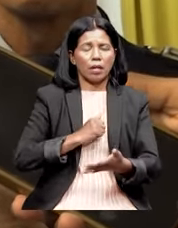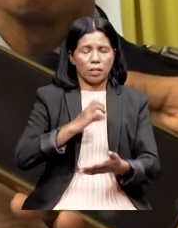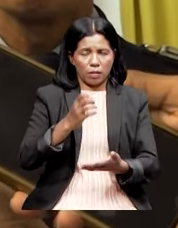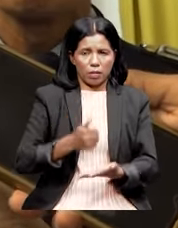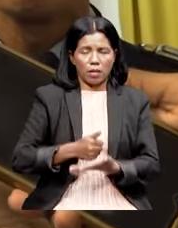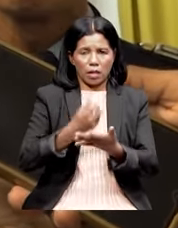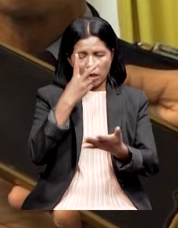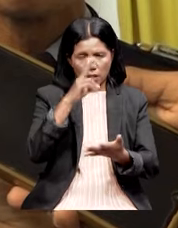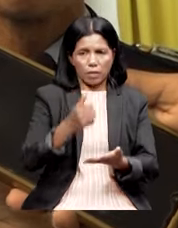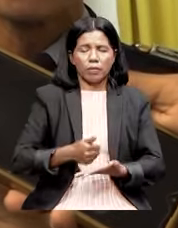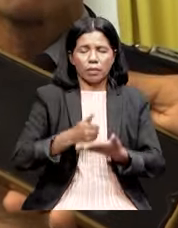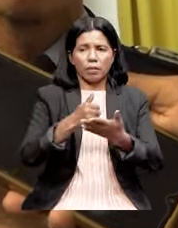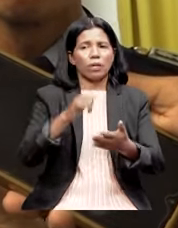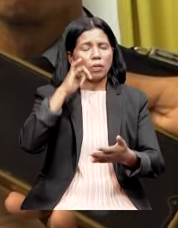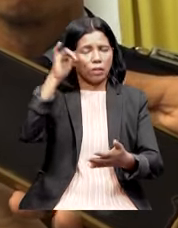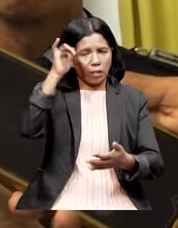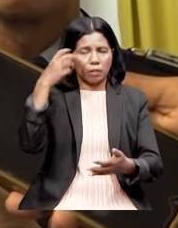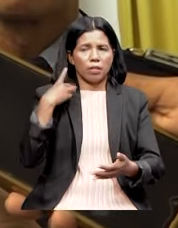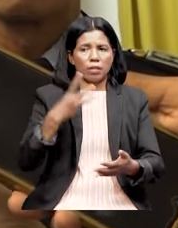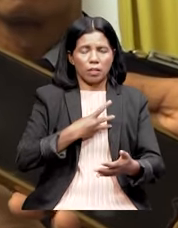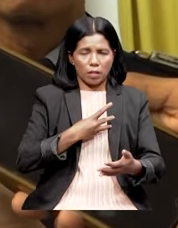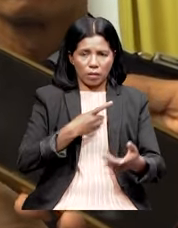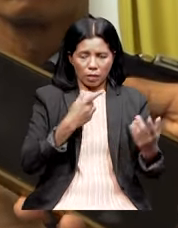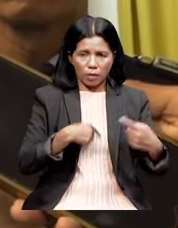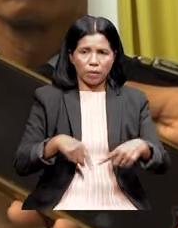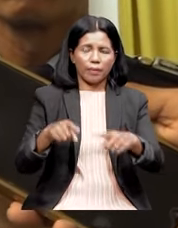pois o horseik mas ita orienta ita ni yang